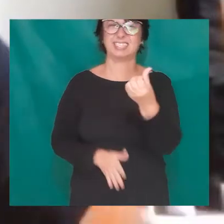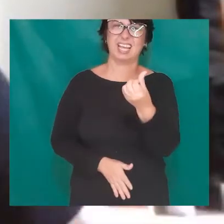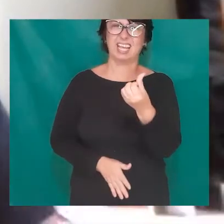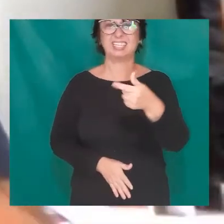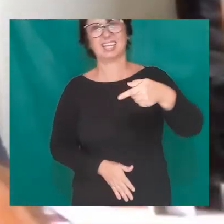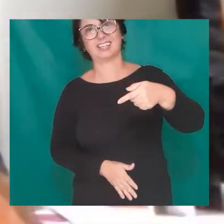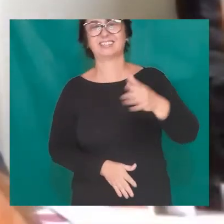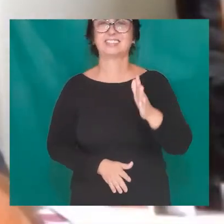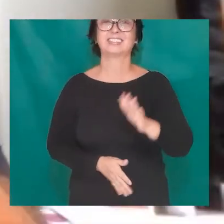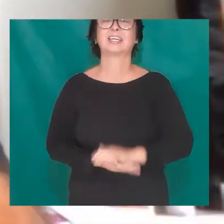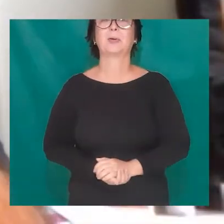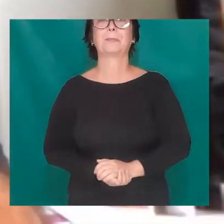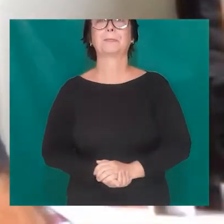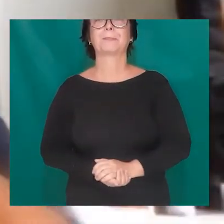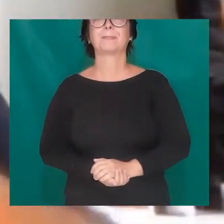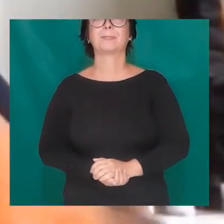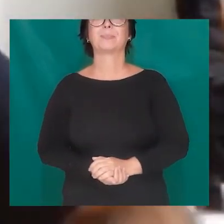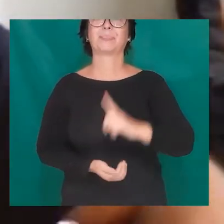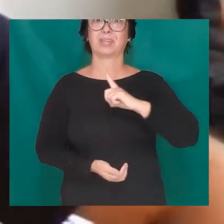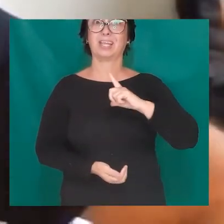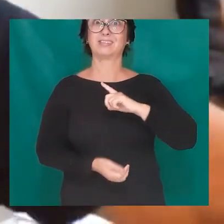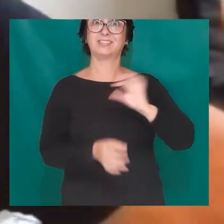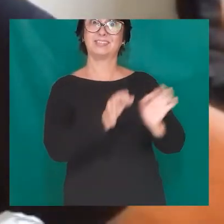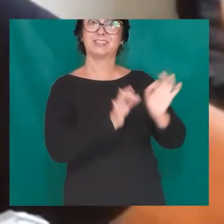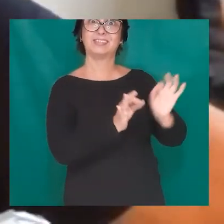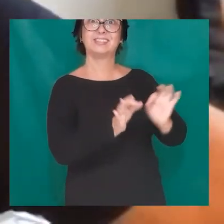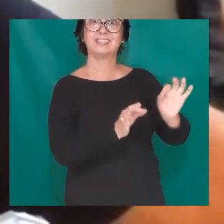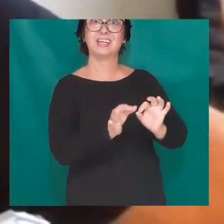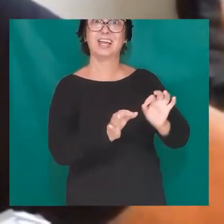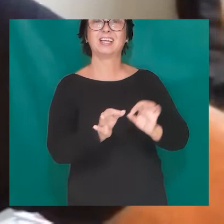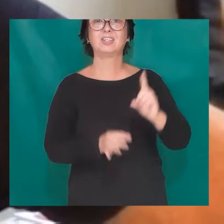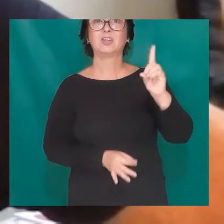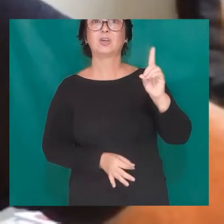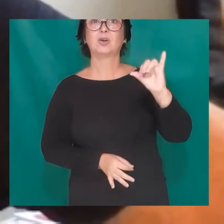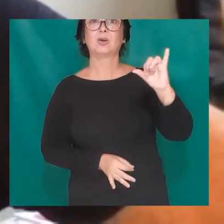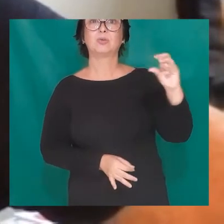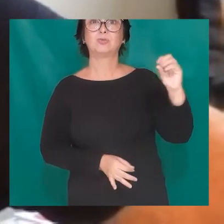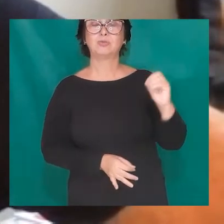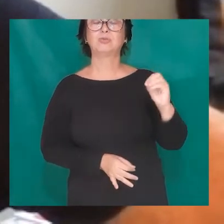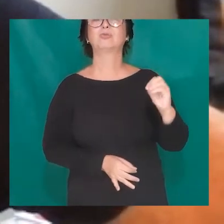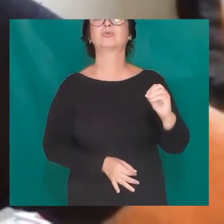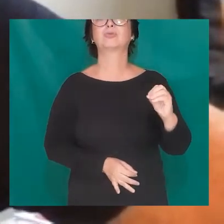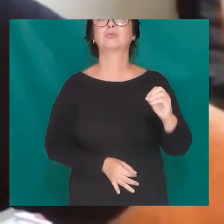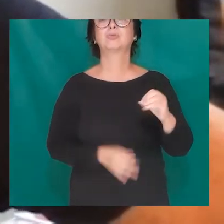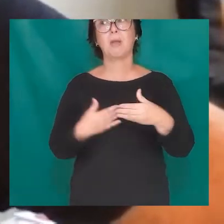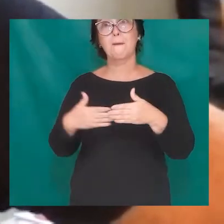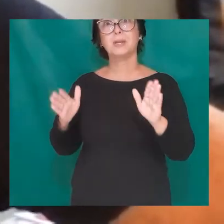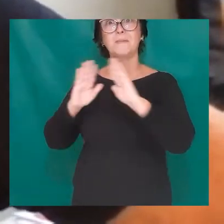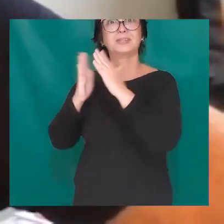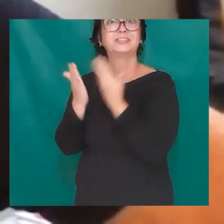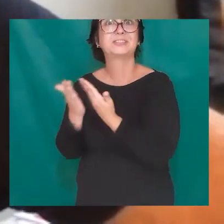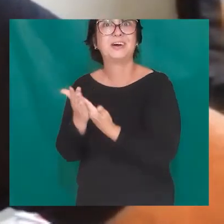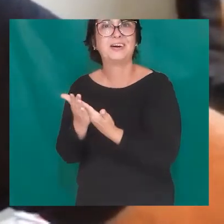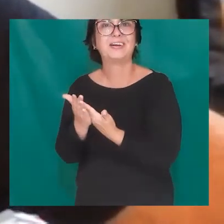2006, 2007, quando eu tinha um projeto para fazer os discos aqui, e aí eu abri até uma escola aqui. Na verdade,